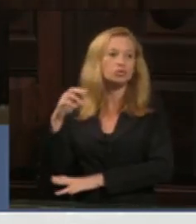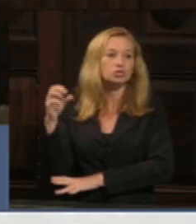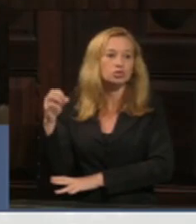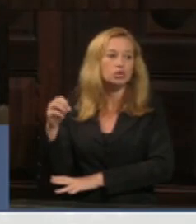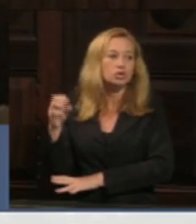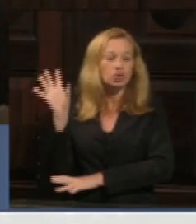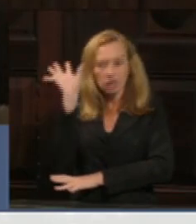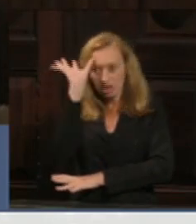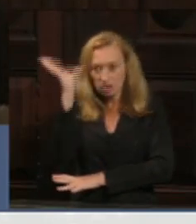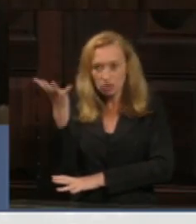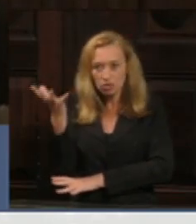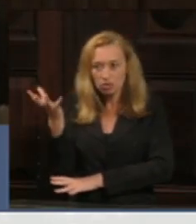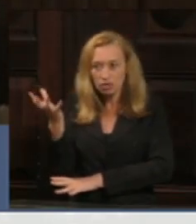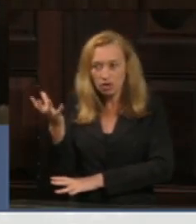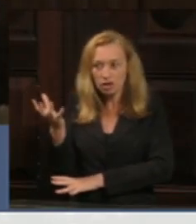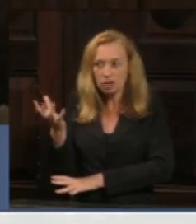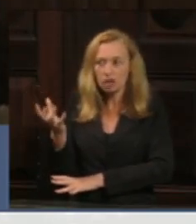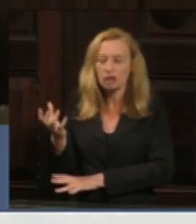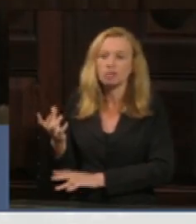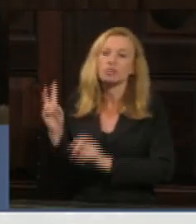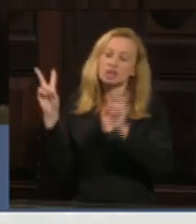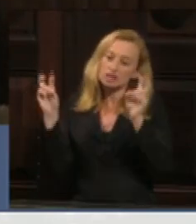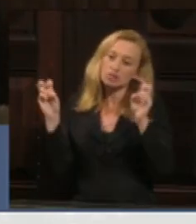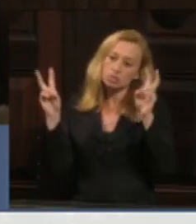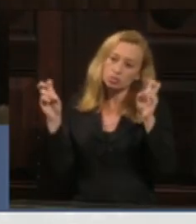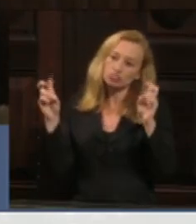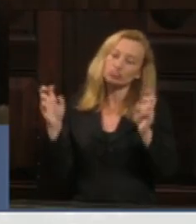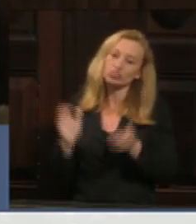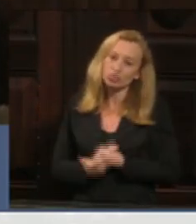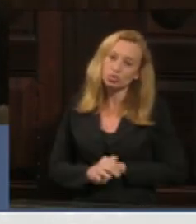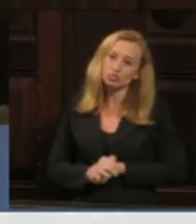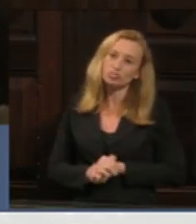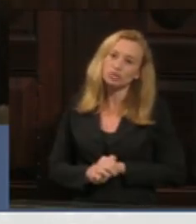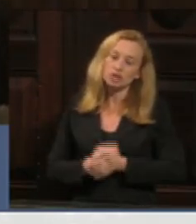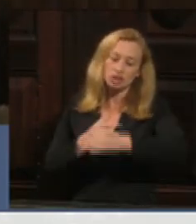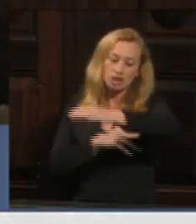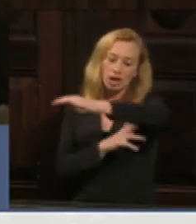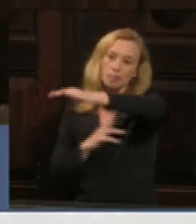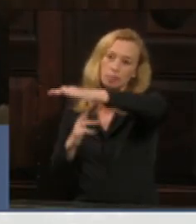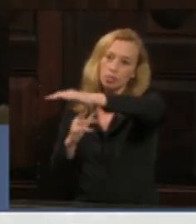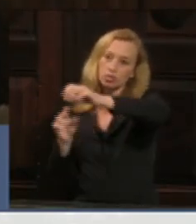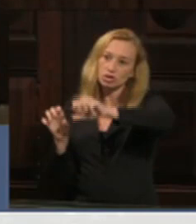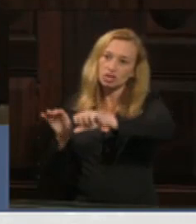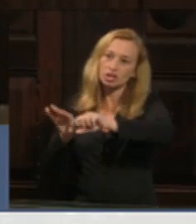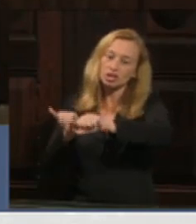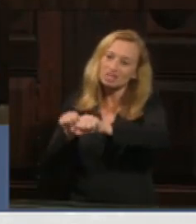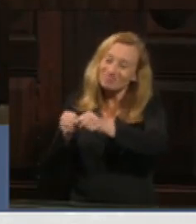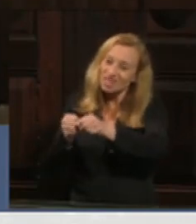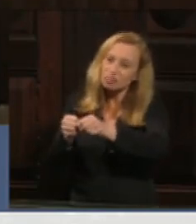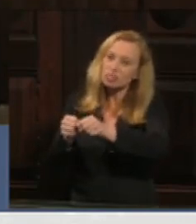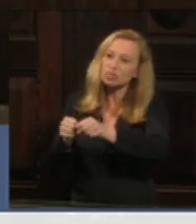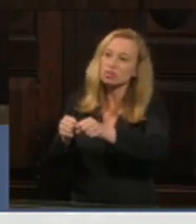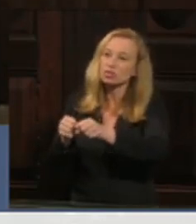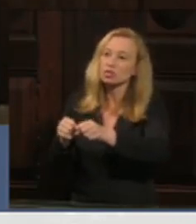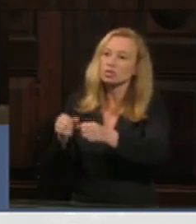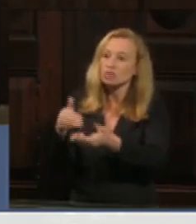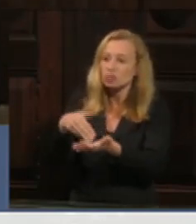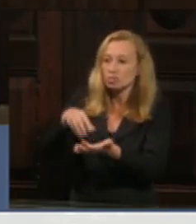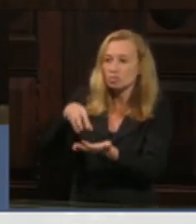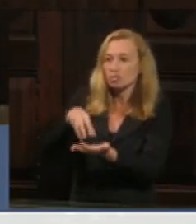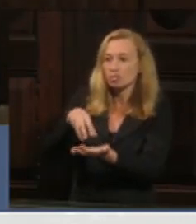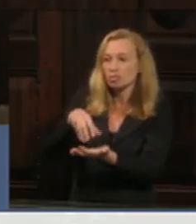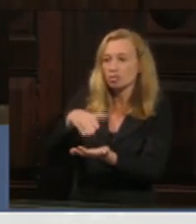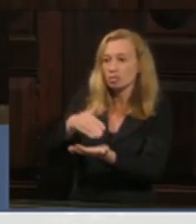para esse empecilho que tem sido a queda da ponte no meio da cidade de Carapebus. Mais uma